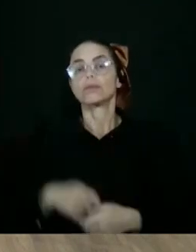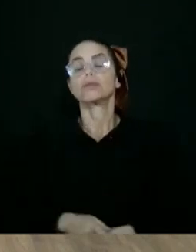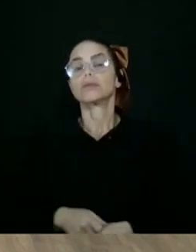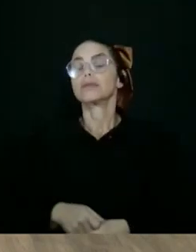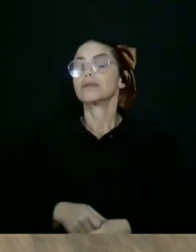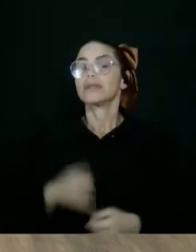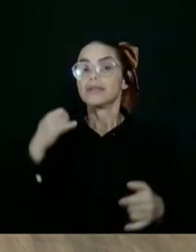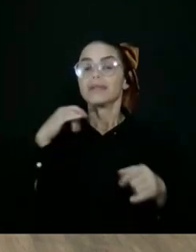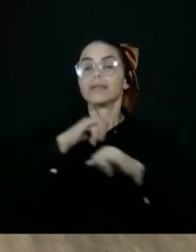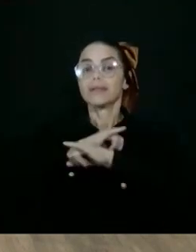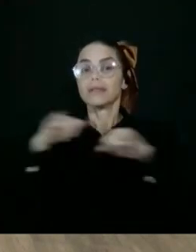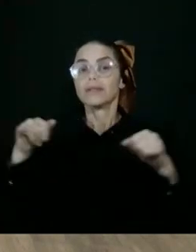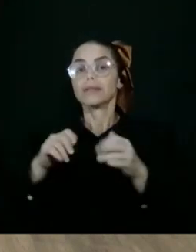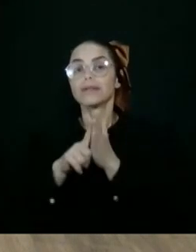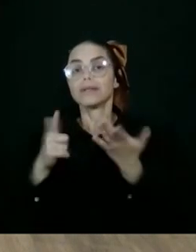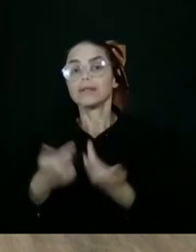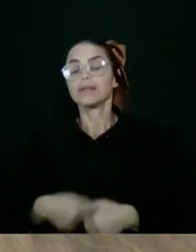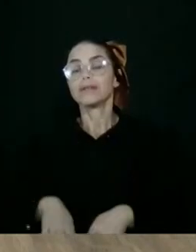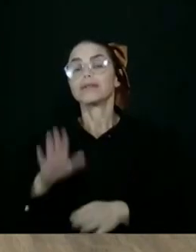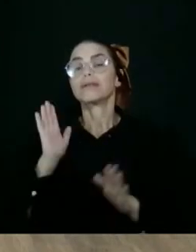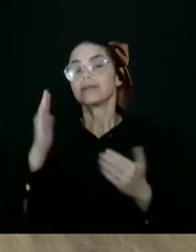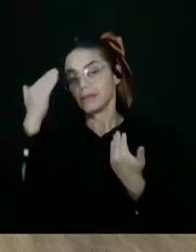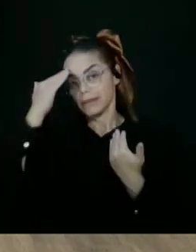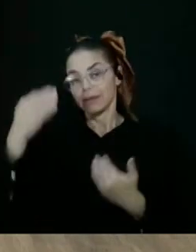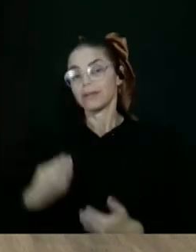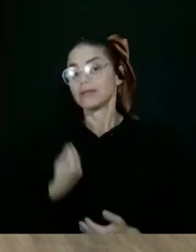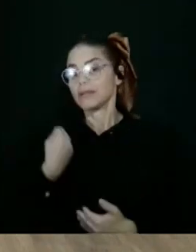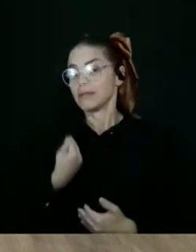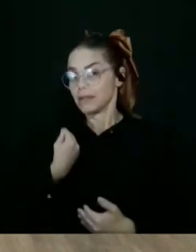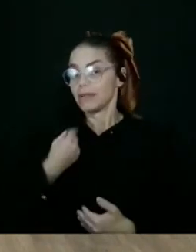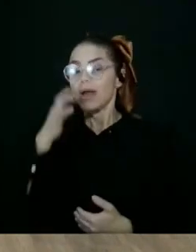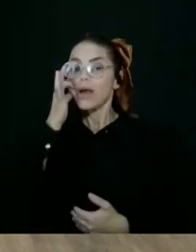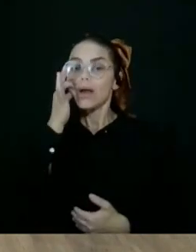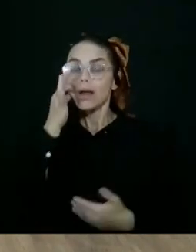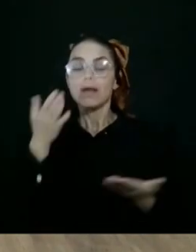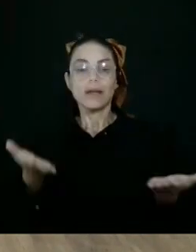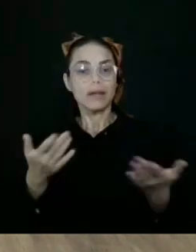Muito obrigada pela sua companhia, pela sua audiência.